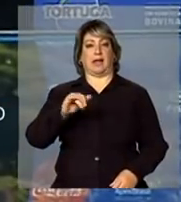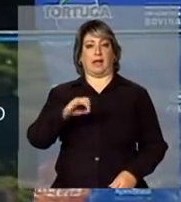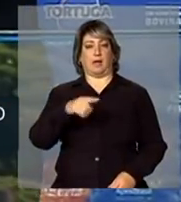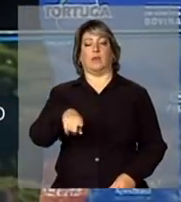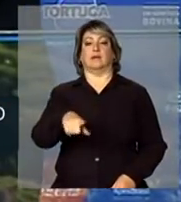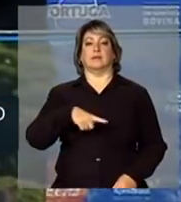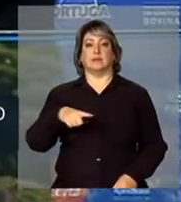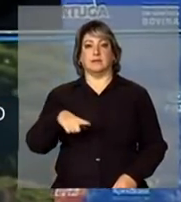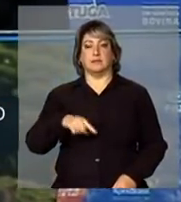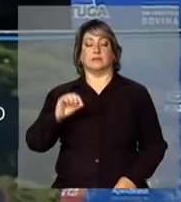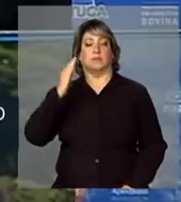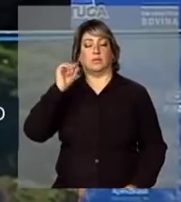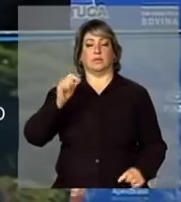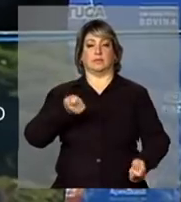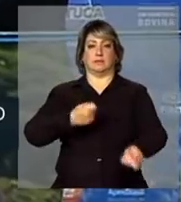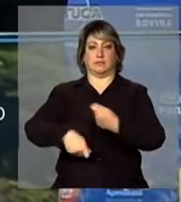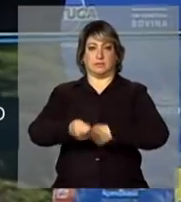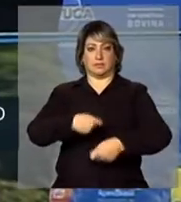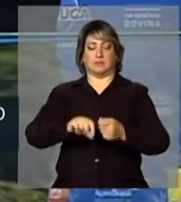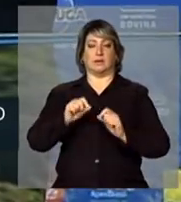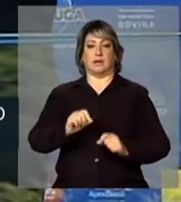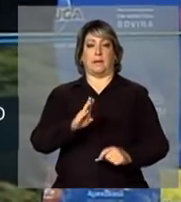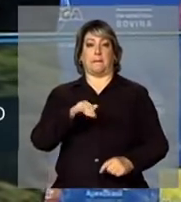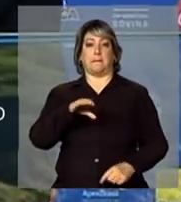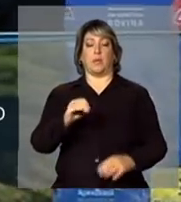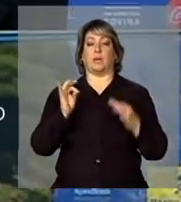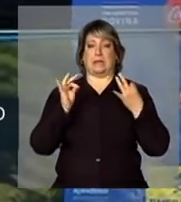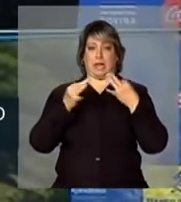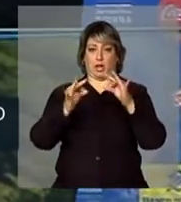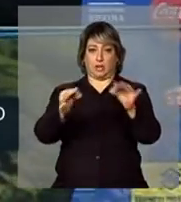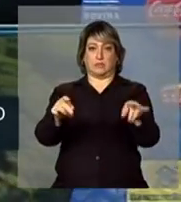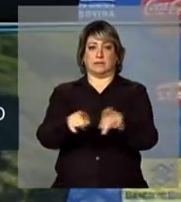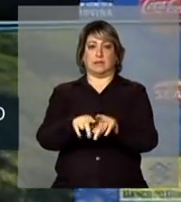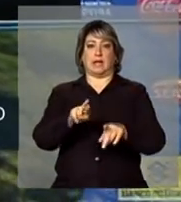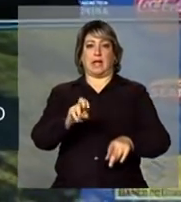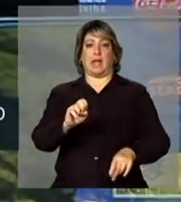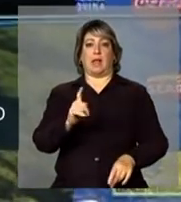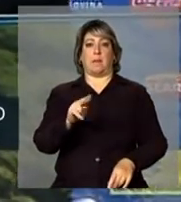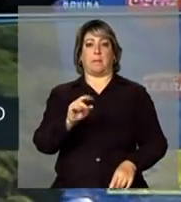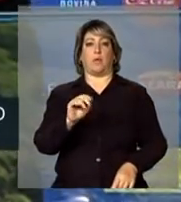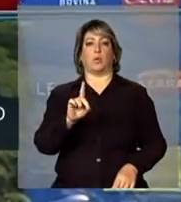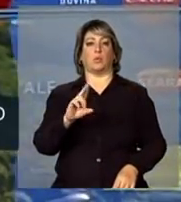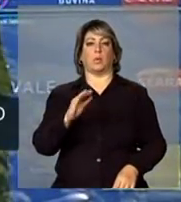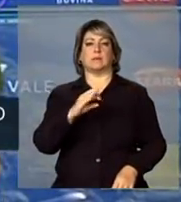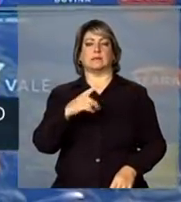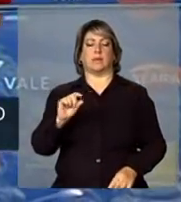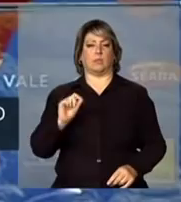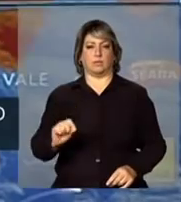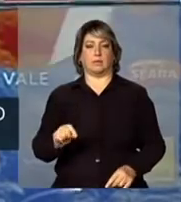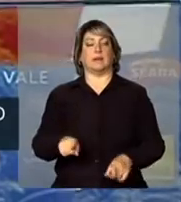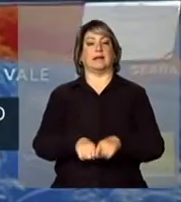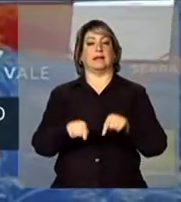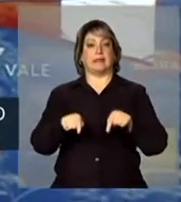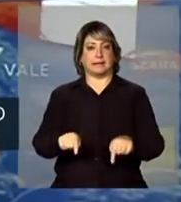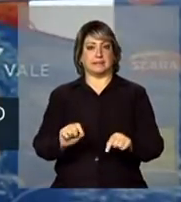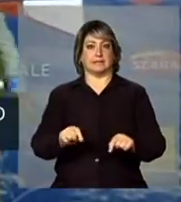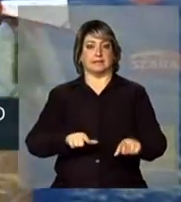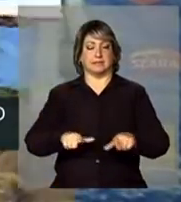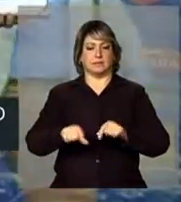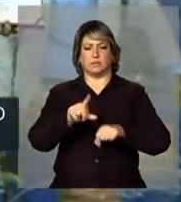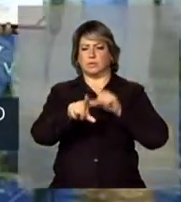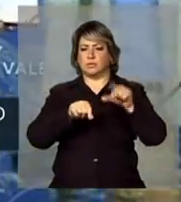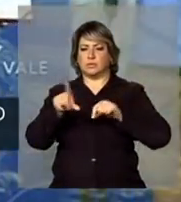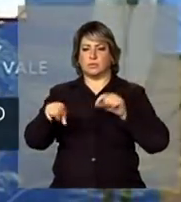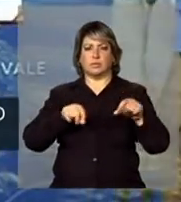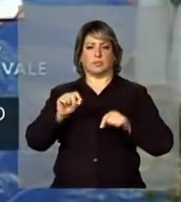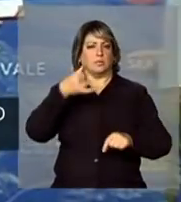pelos investimentos em biotecnologias de reprodução, ao focar o seu trabalho na seleção de animais de alto